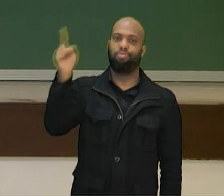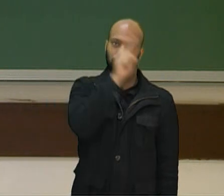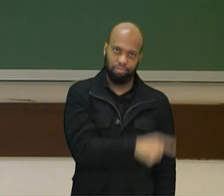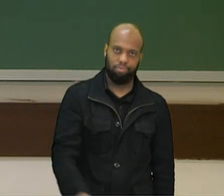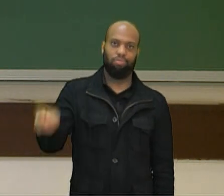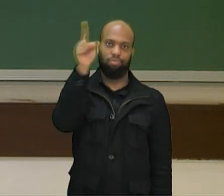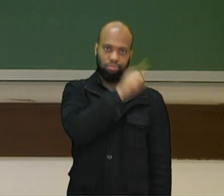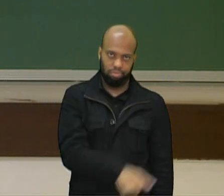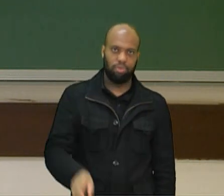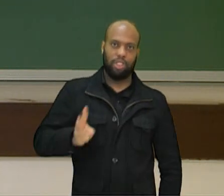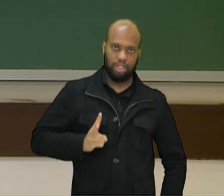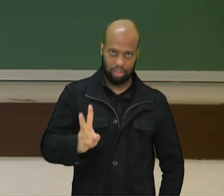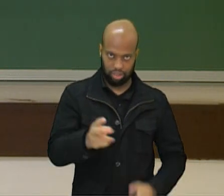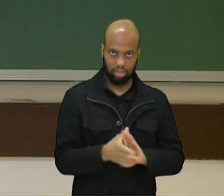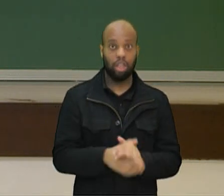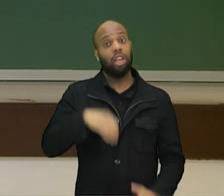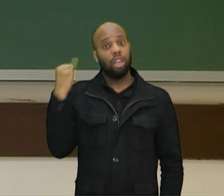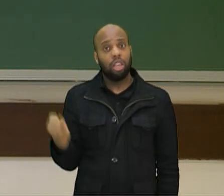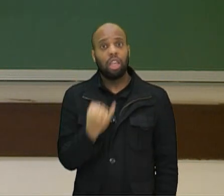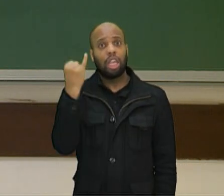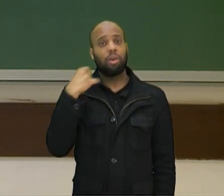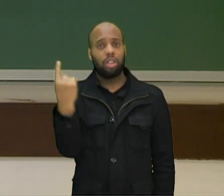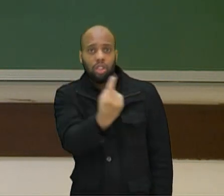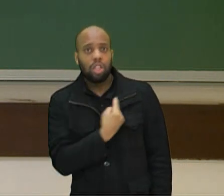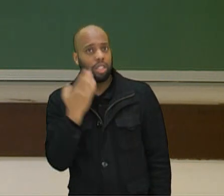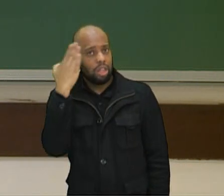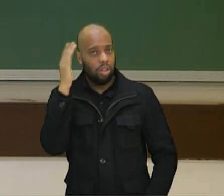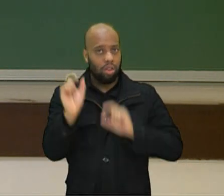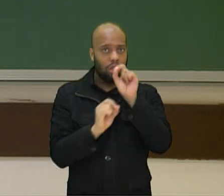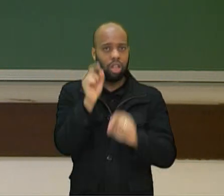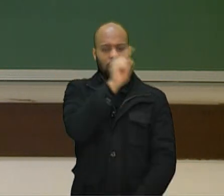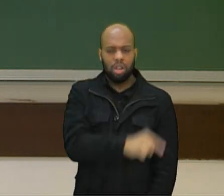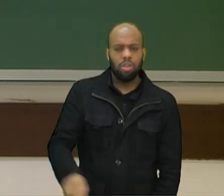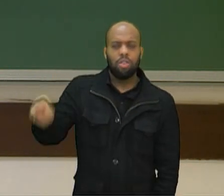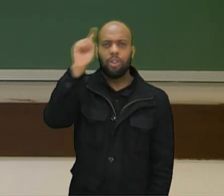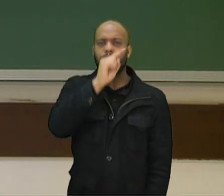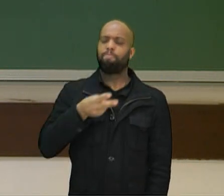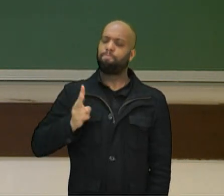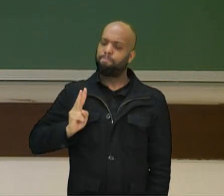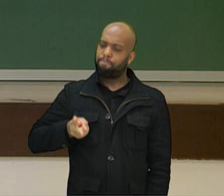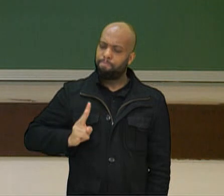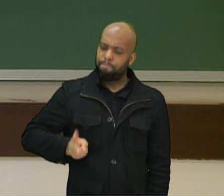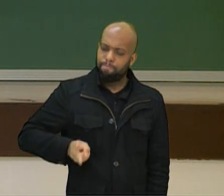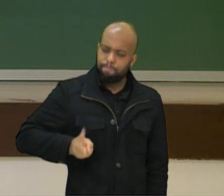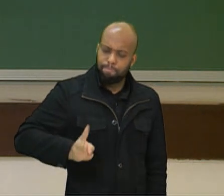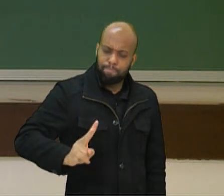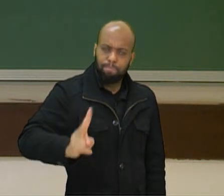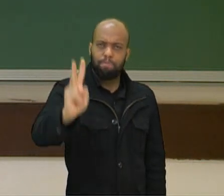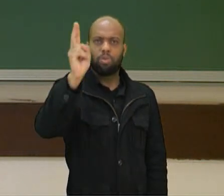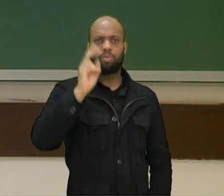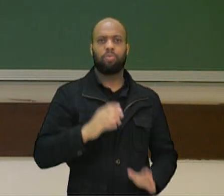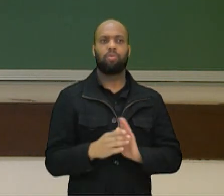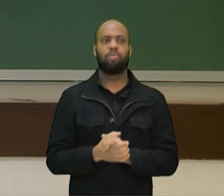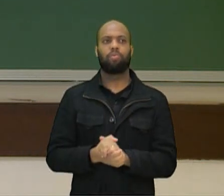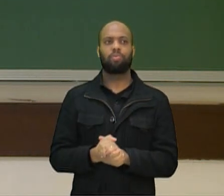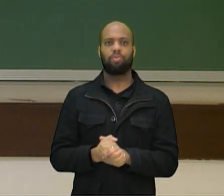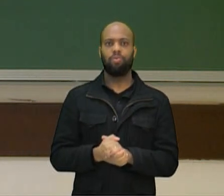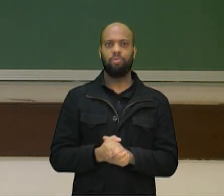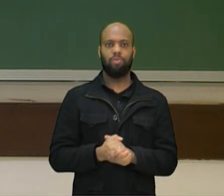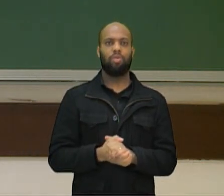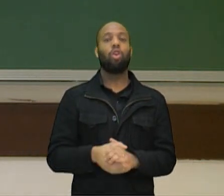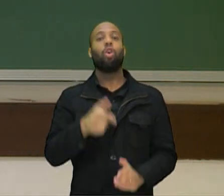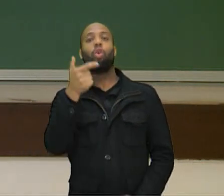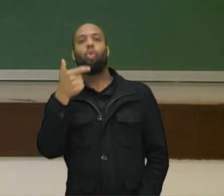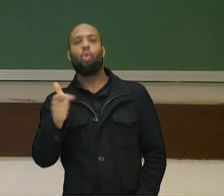ciclo. E é importante a gente saber que o ciclo ele é constante e contínuo. E